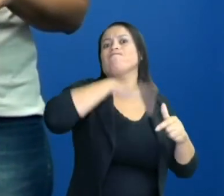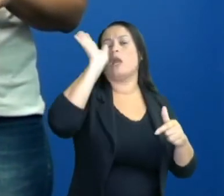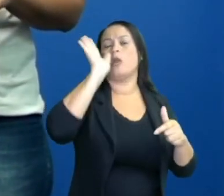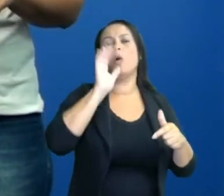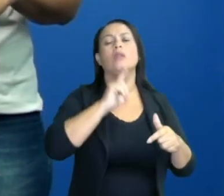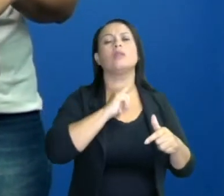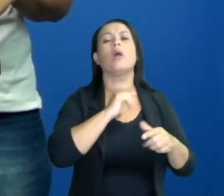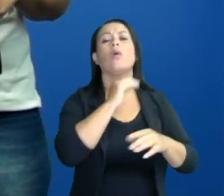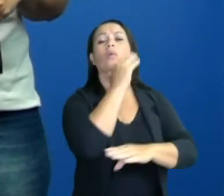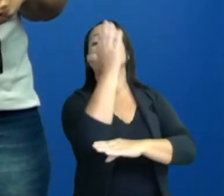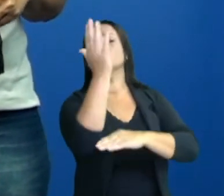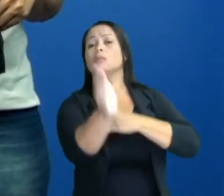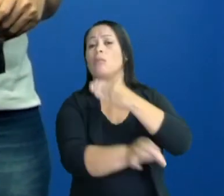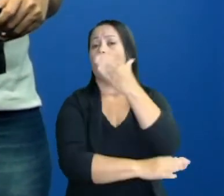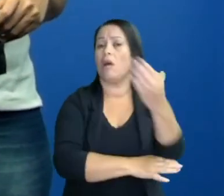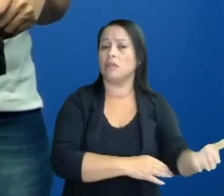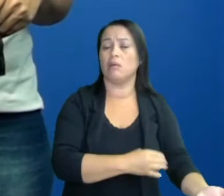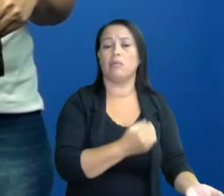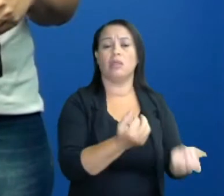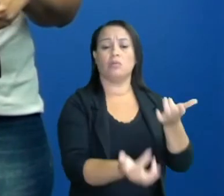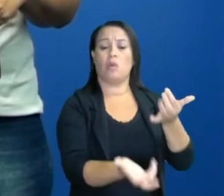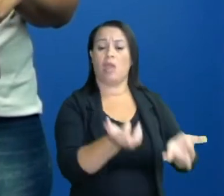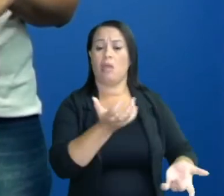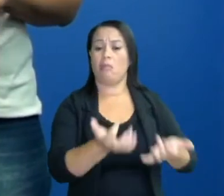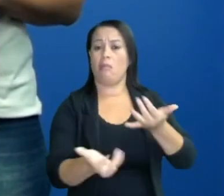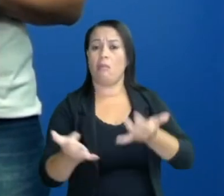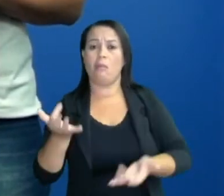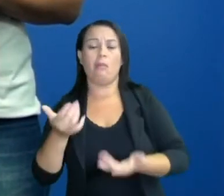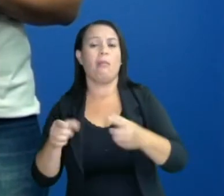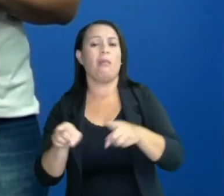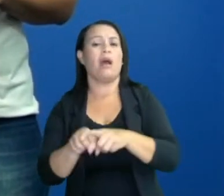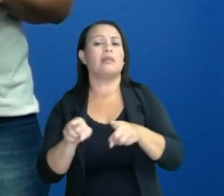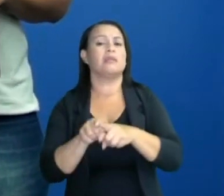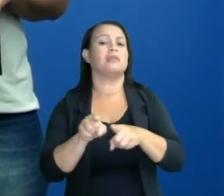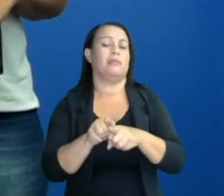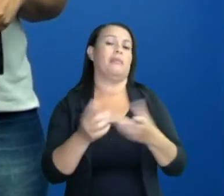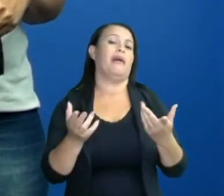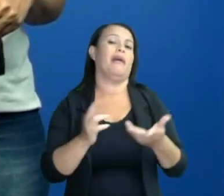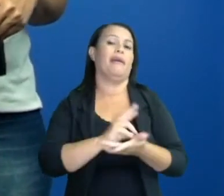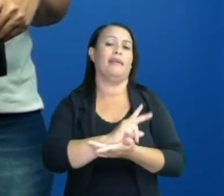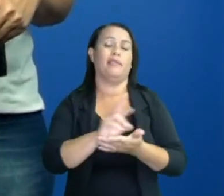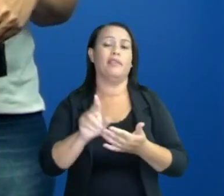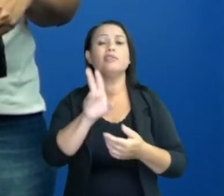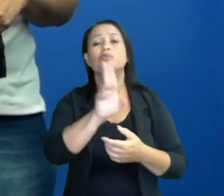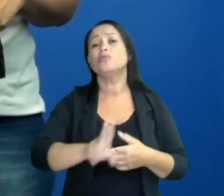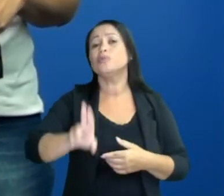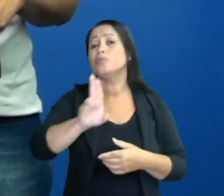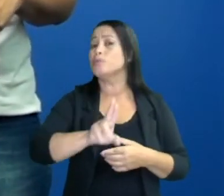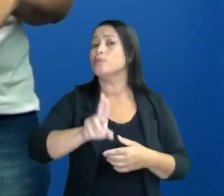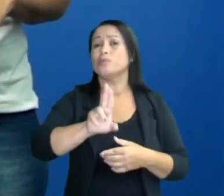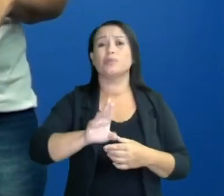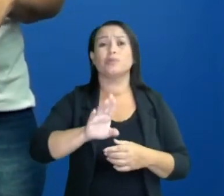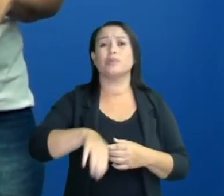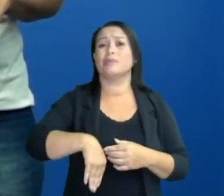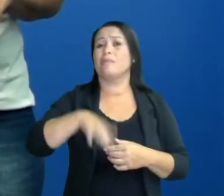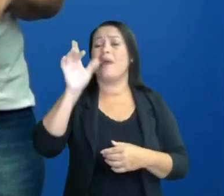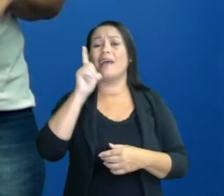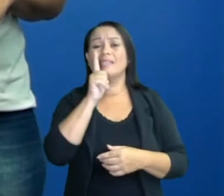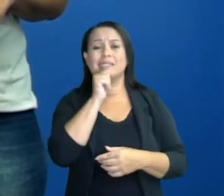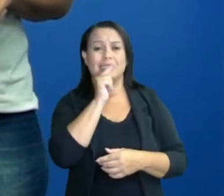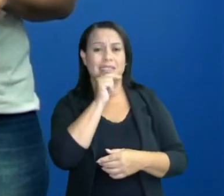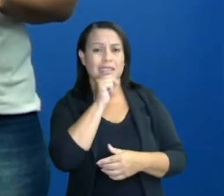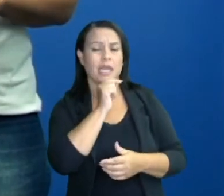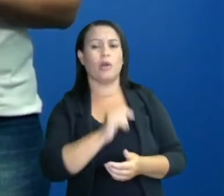eu tenho desmatamentos queimadas retiradas de melancia uso excessivo de